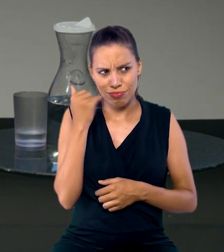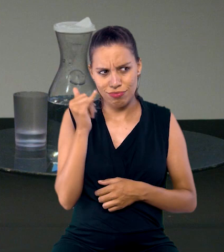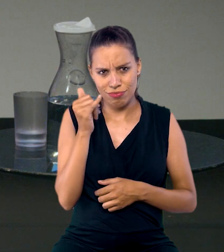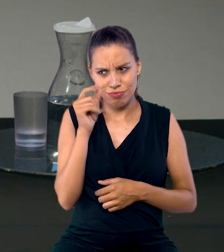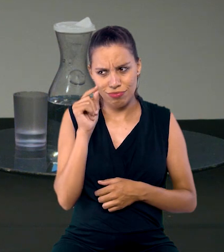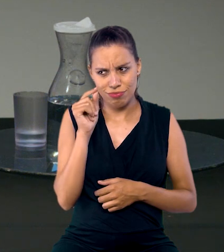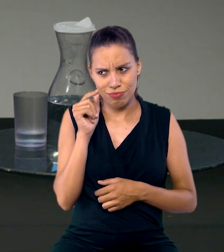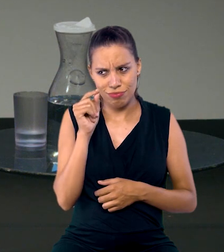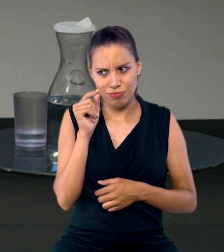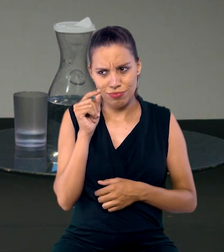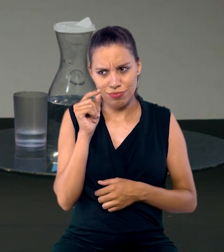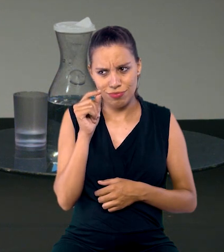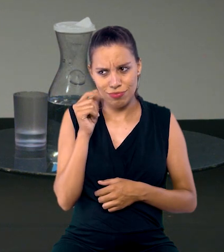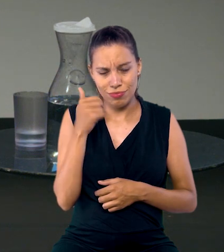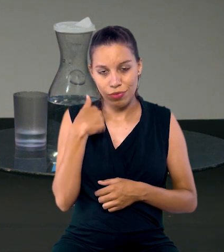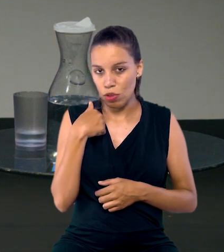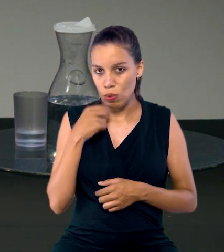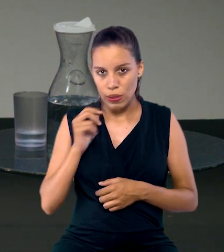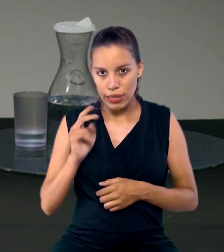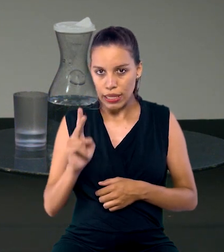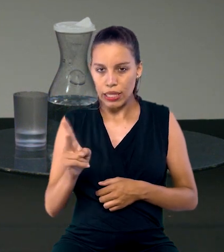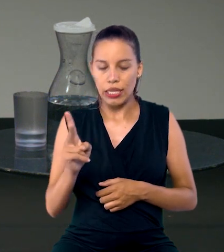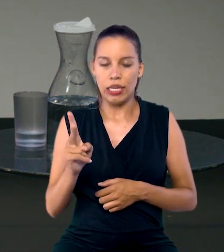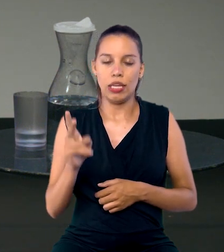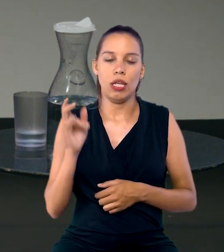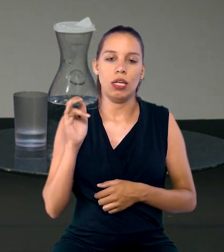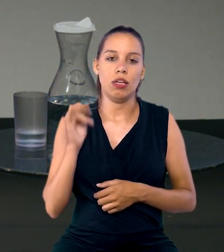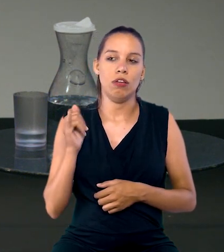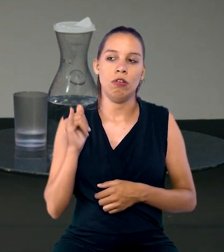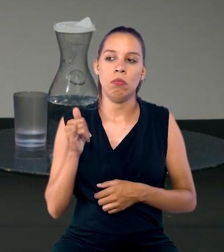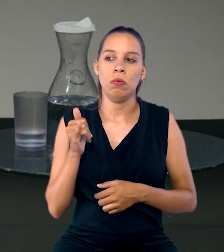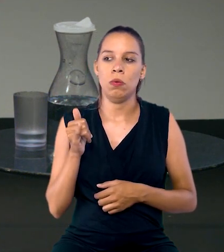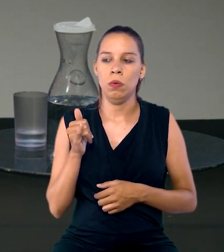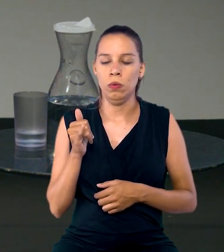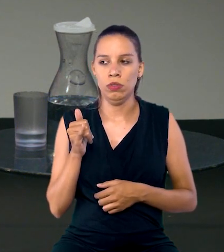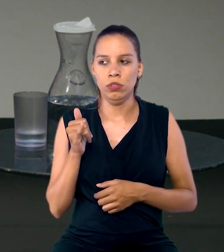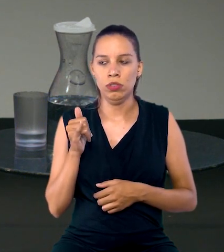que eu vou contar? E eu sempre começo eu sempre